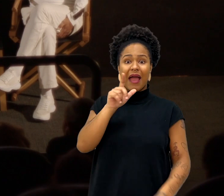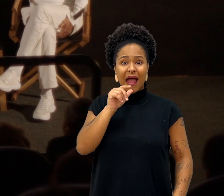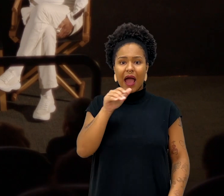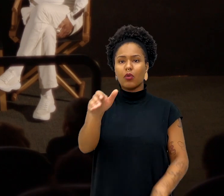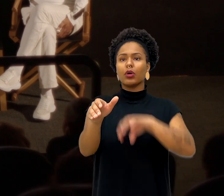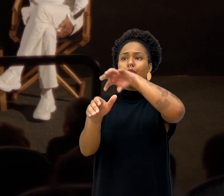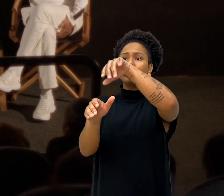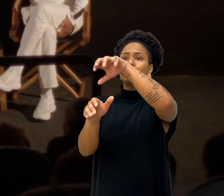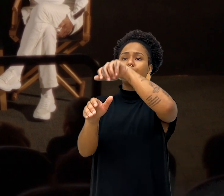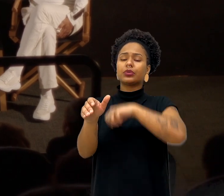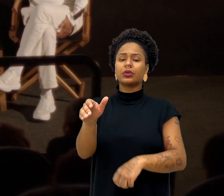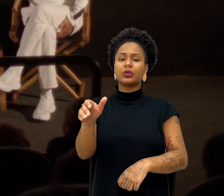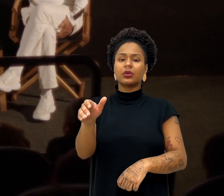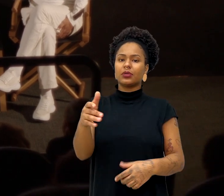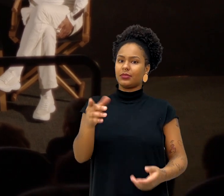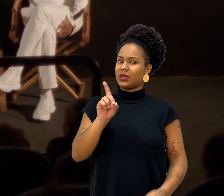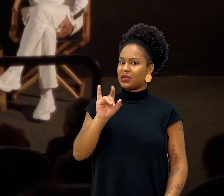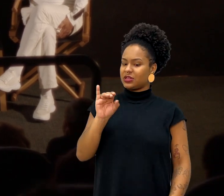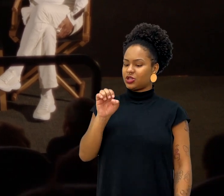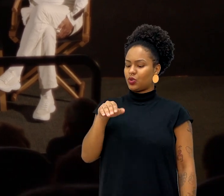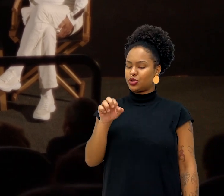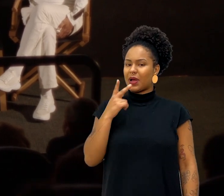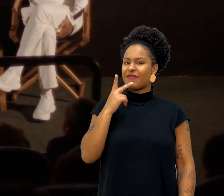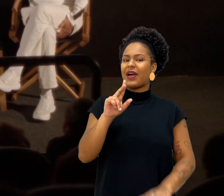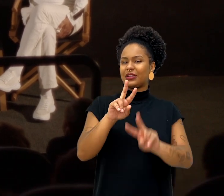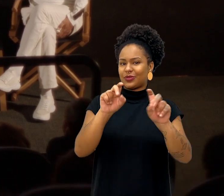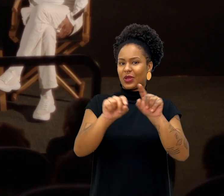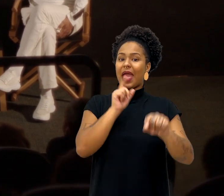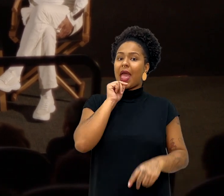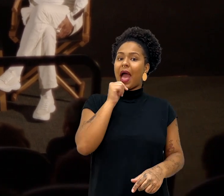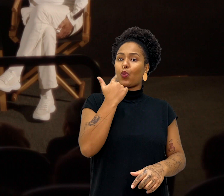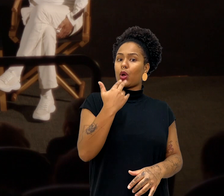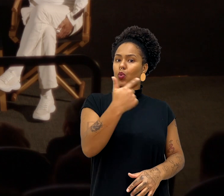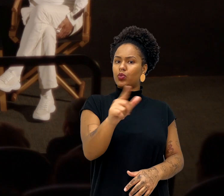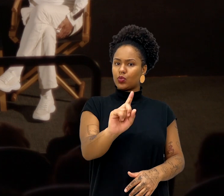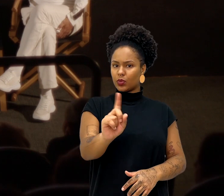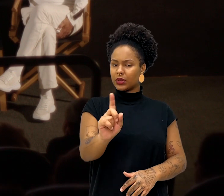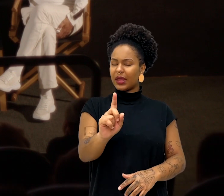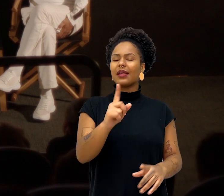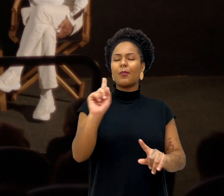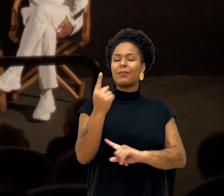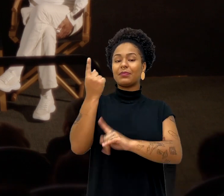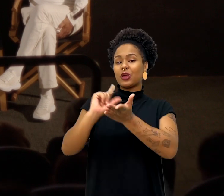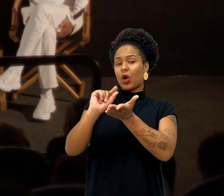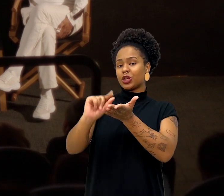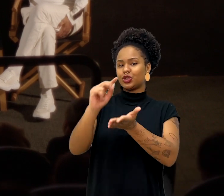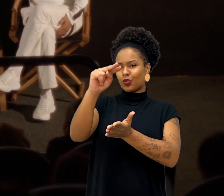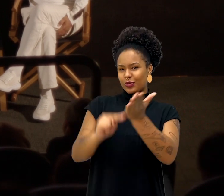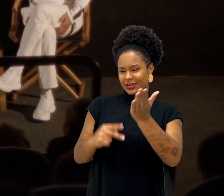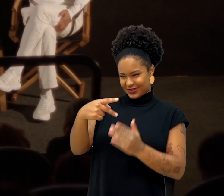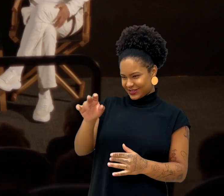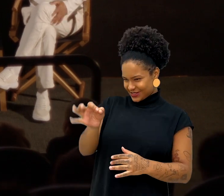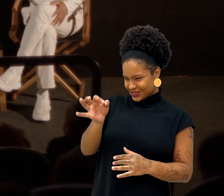água da torneira. O Diosmar fala sobre águas não têm cor, e eu acho que esse foi um dos primeiros artigos que eu li seu,